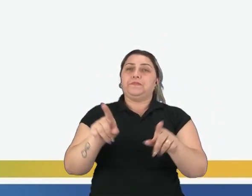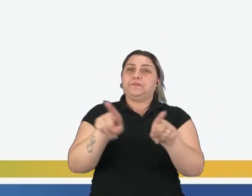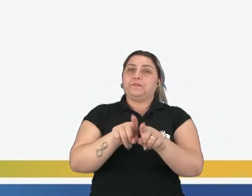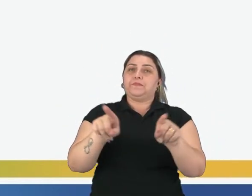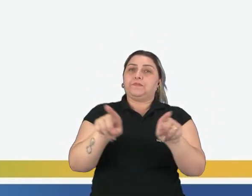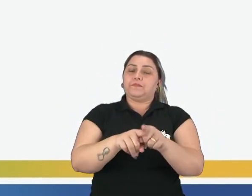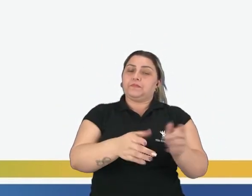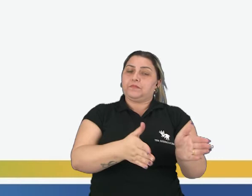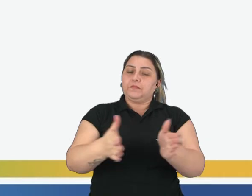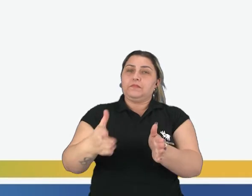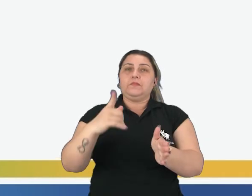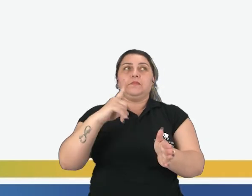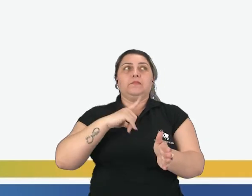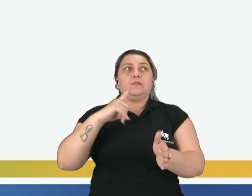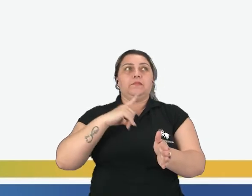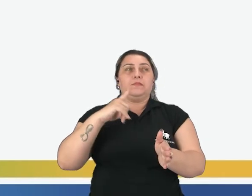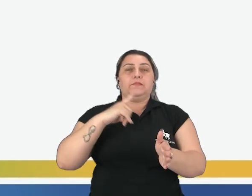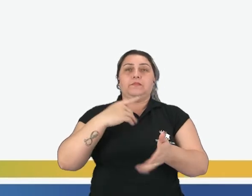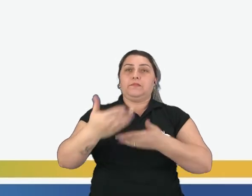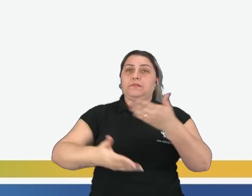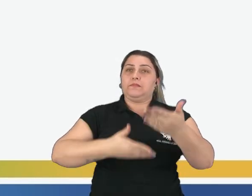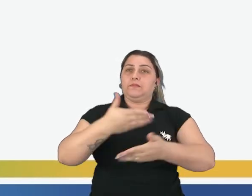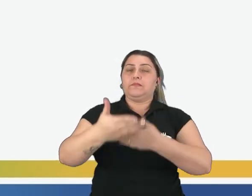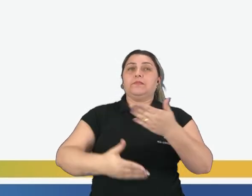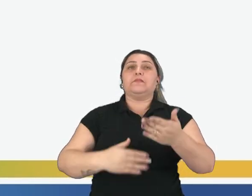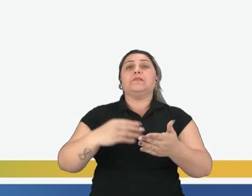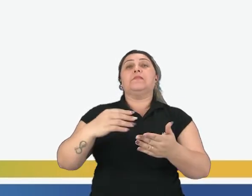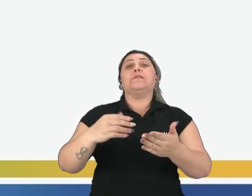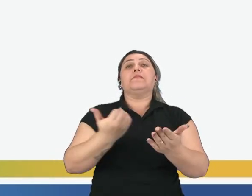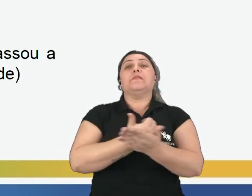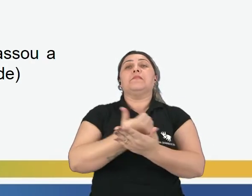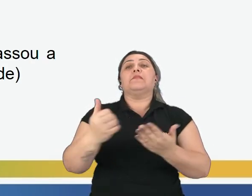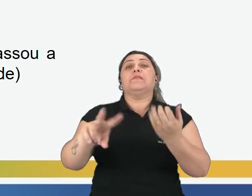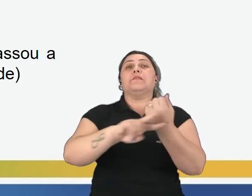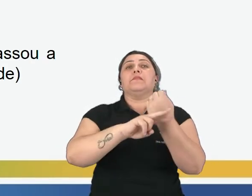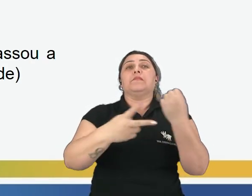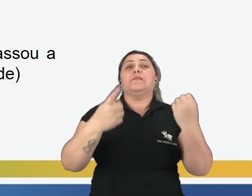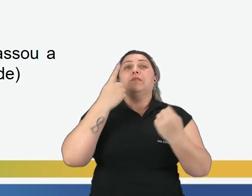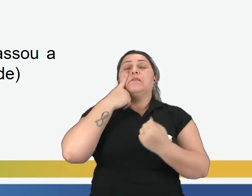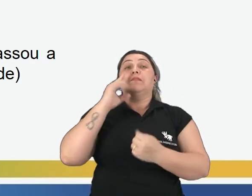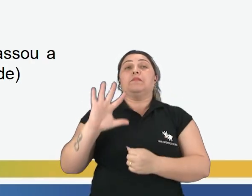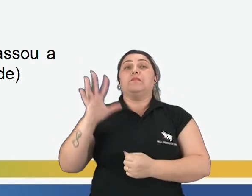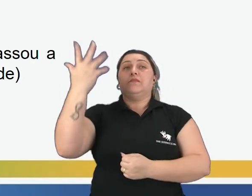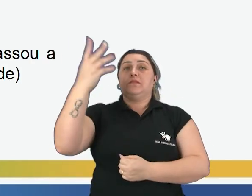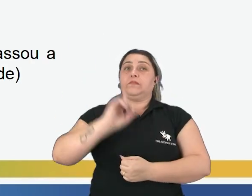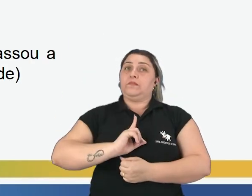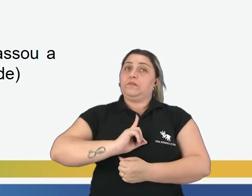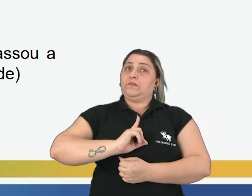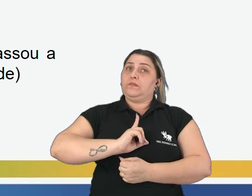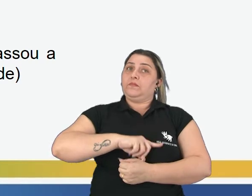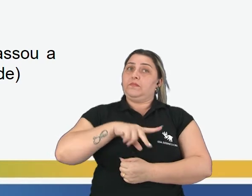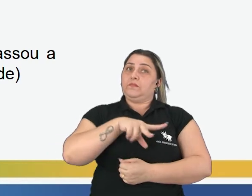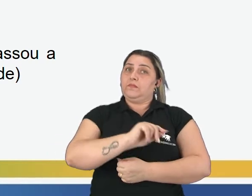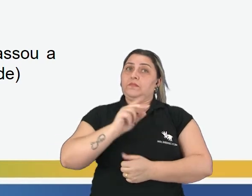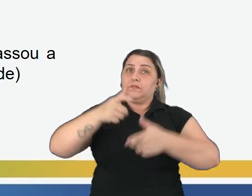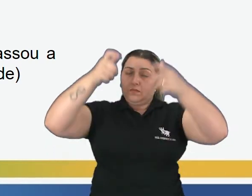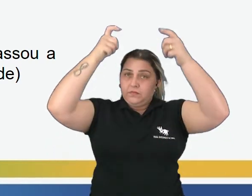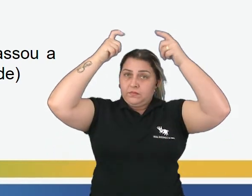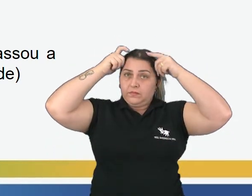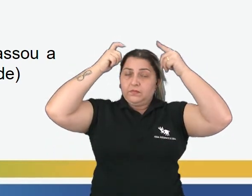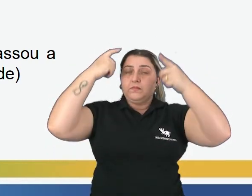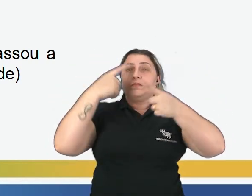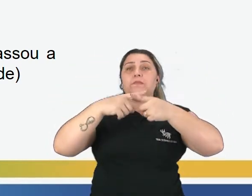nesse período nós temos a relação de causa e efeito. Olhem só, qual é a causa, qual é o fato?